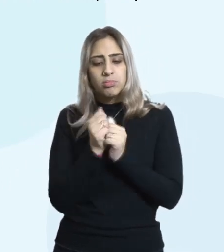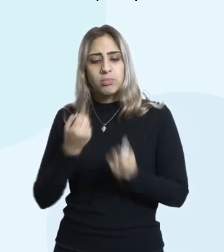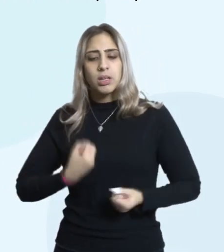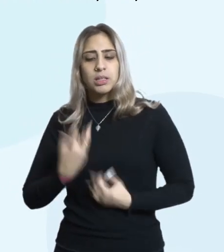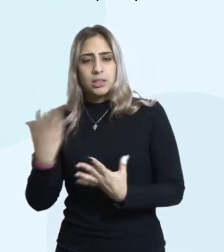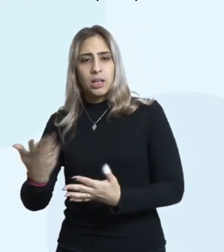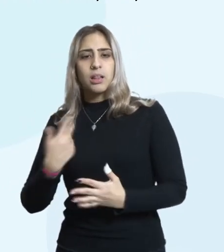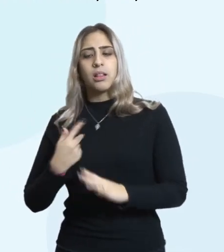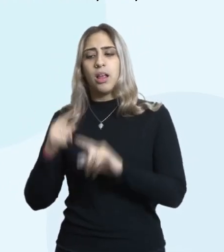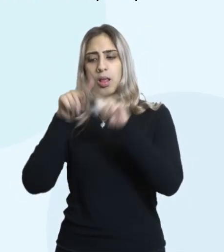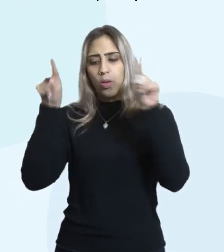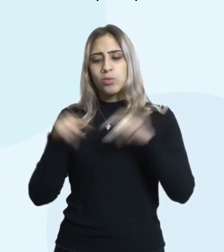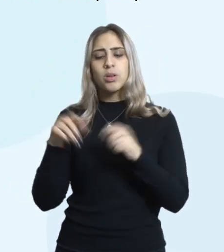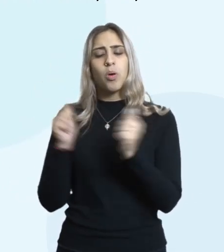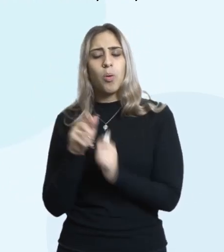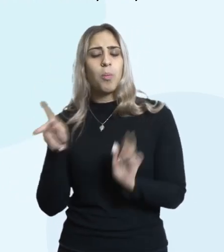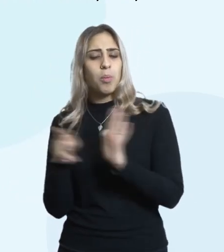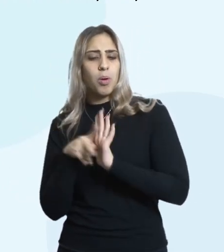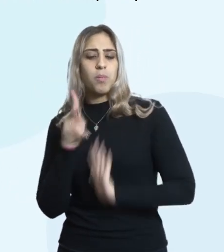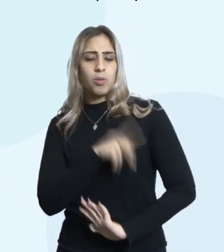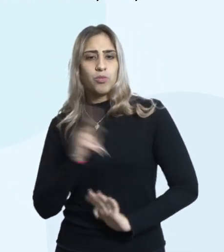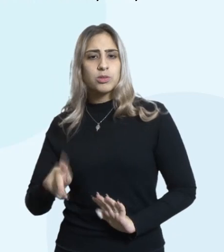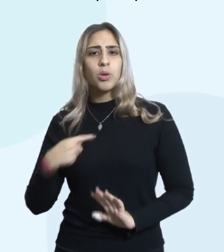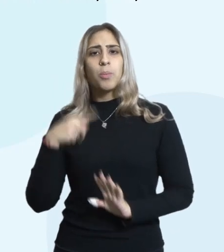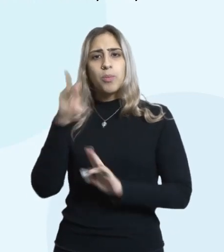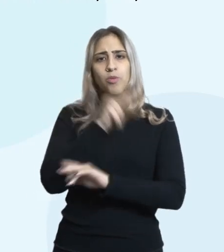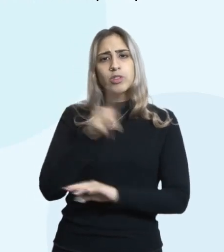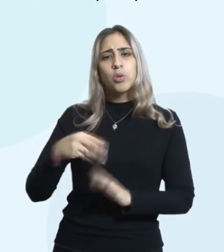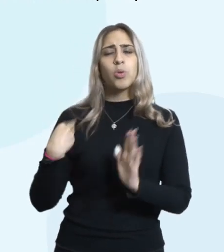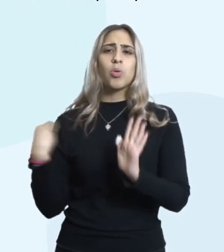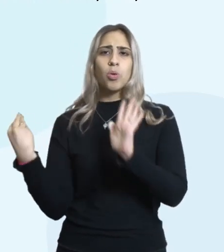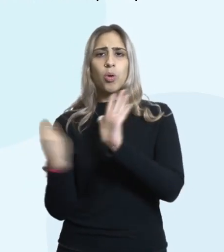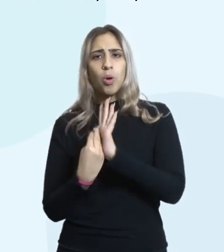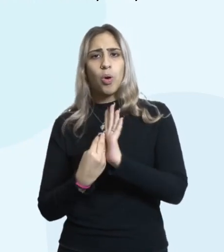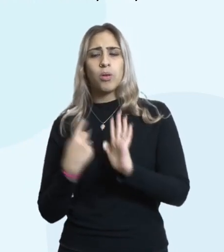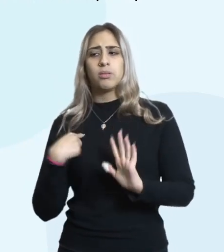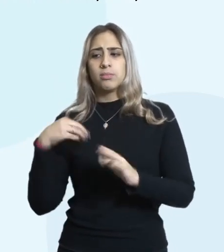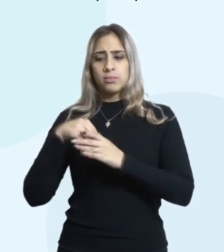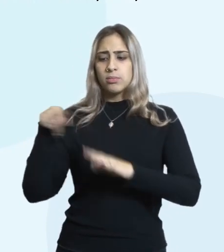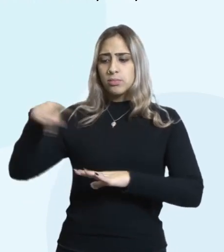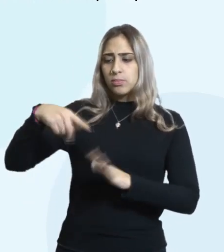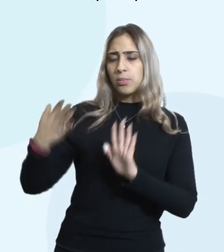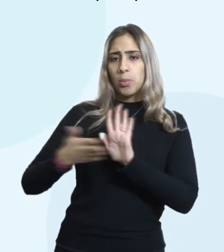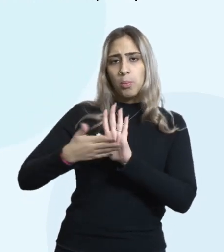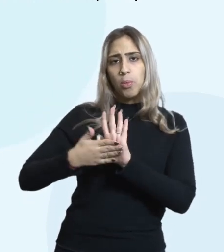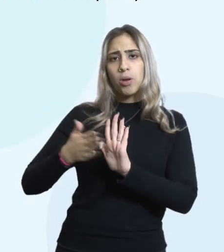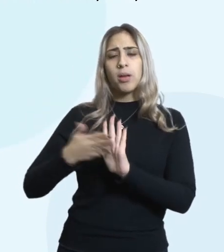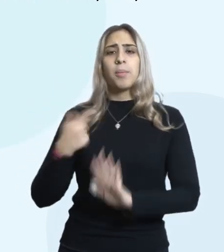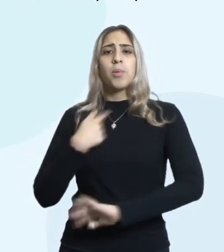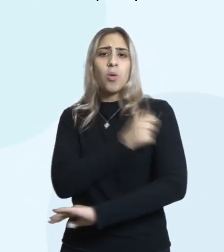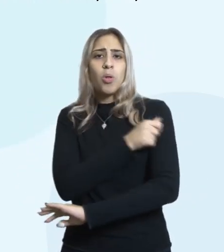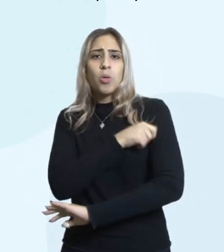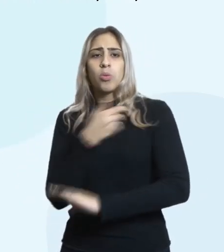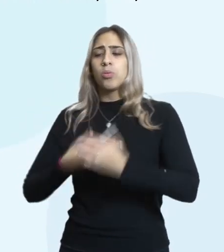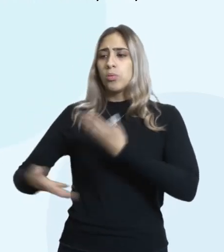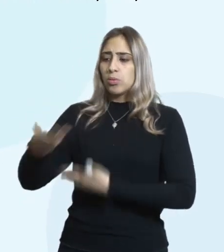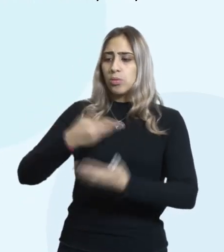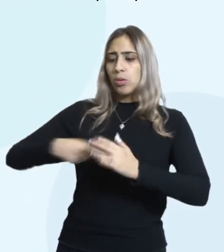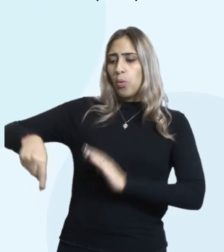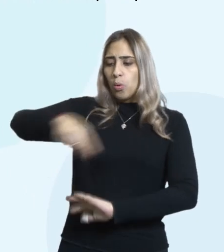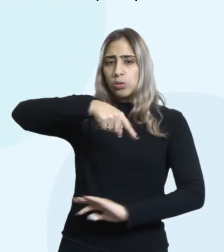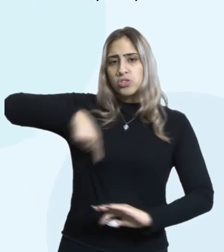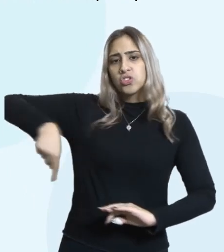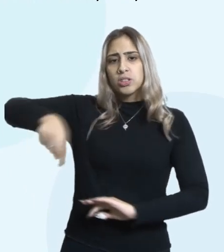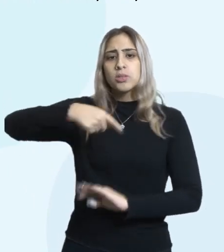próprio professor, ou que o professor proponha para os alunos um sistema de rodízio para ajudar esse